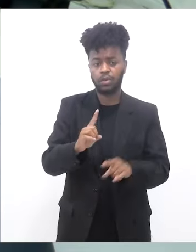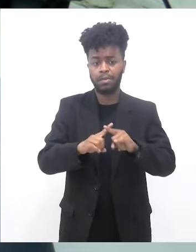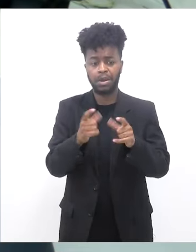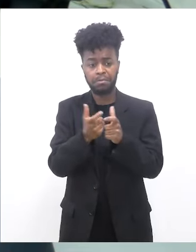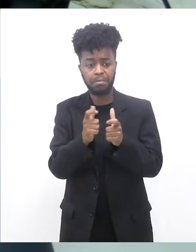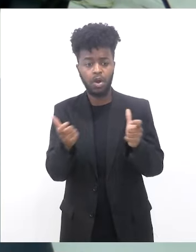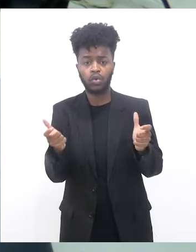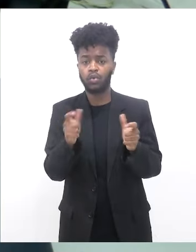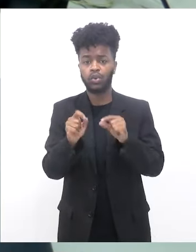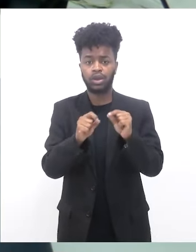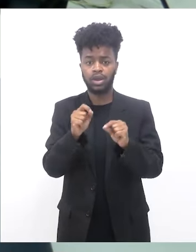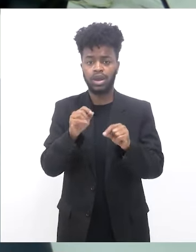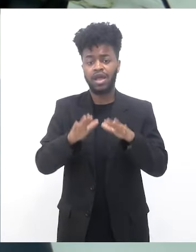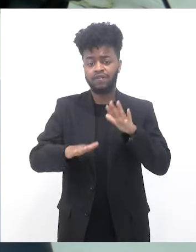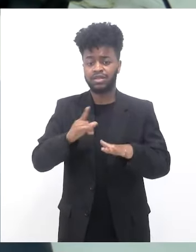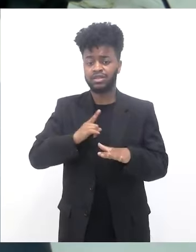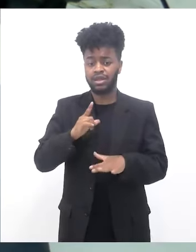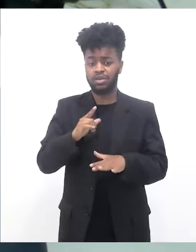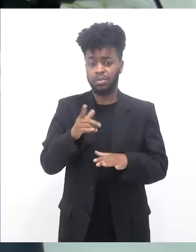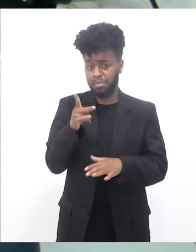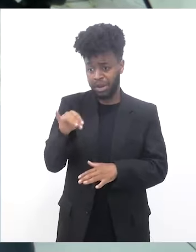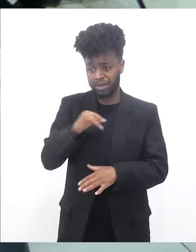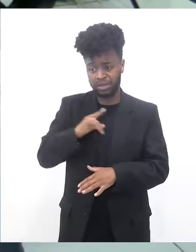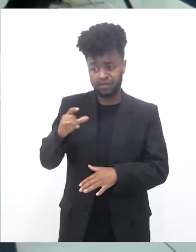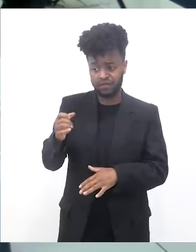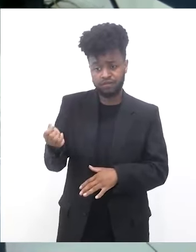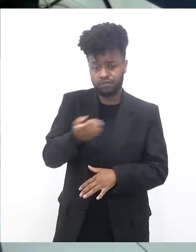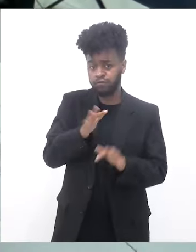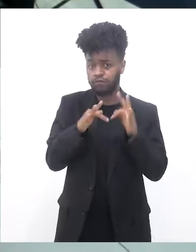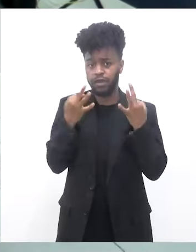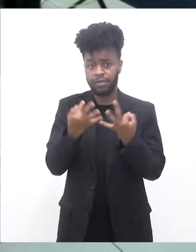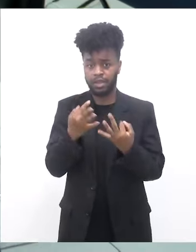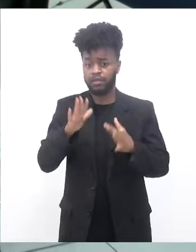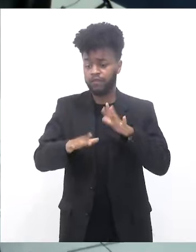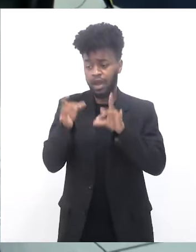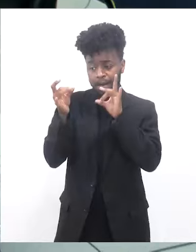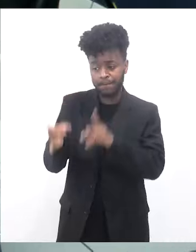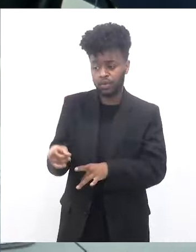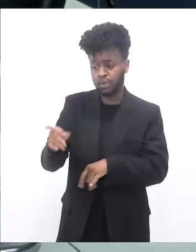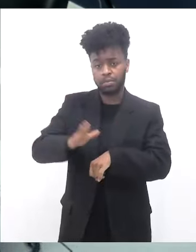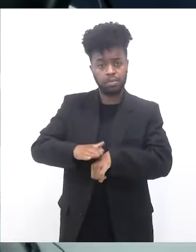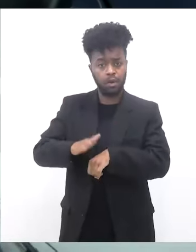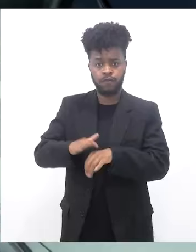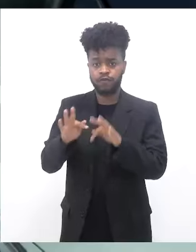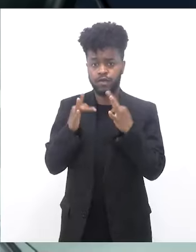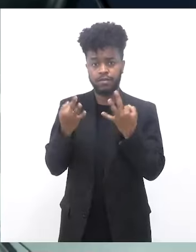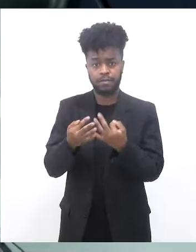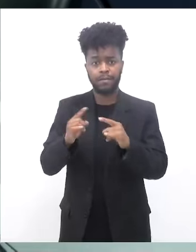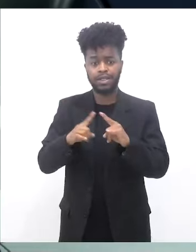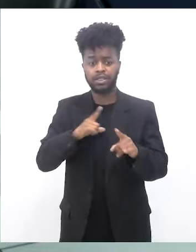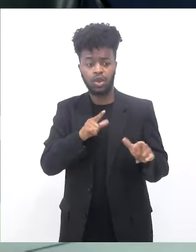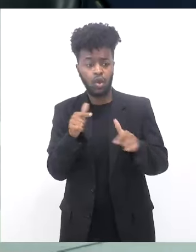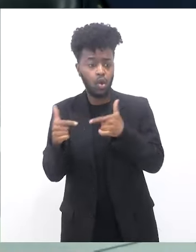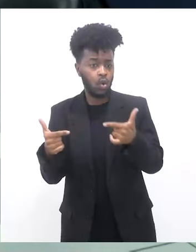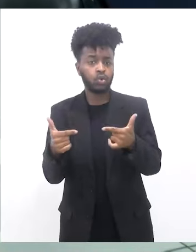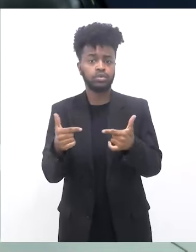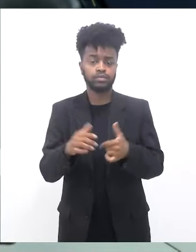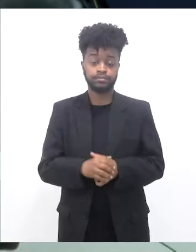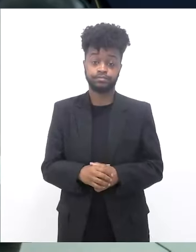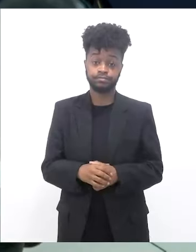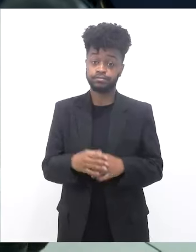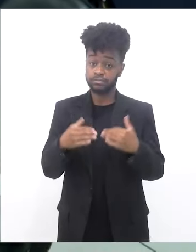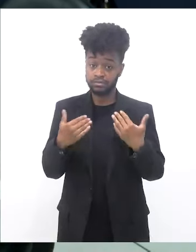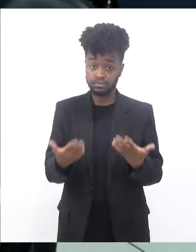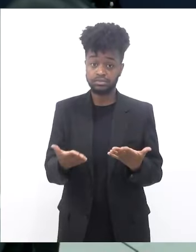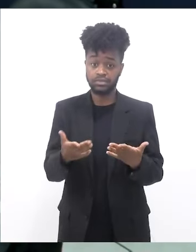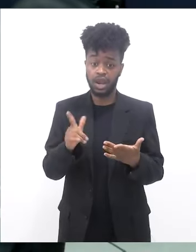na maioria das vezes, o pai já está com uma nova família. Abandonou aquela... Já está abandonando a próxima. Já está abandonando a próxima.